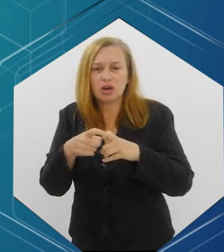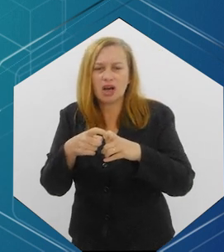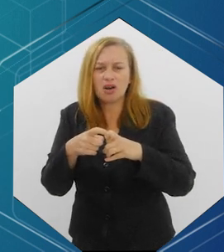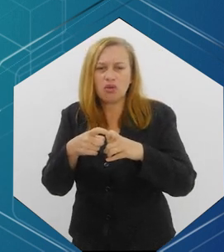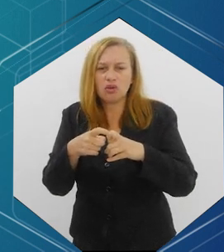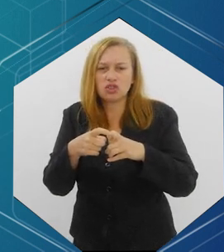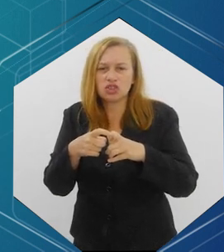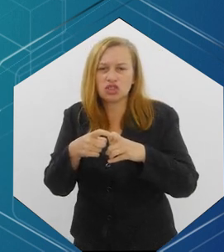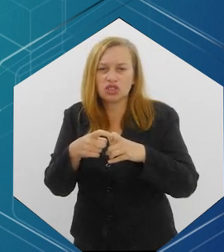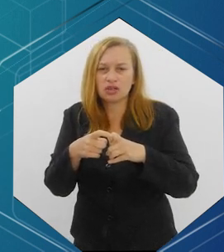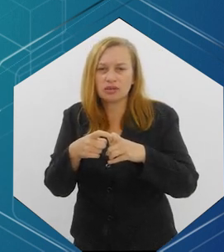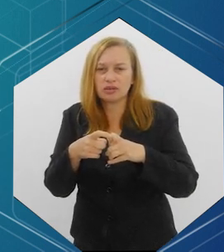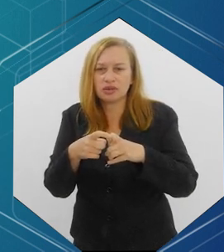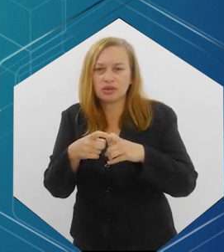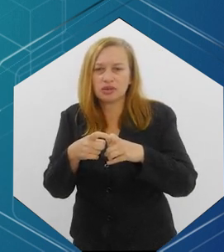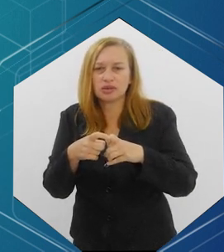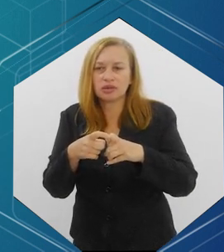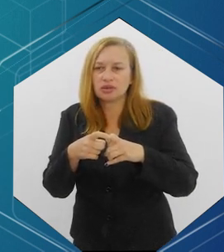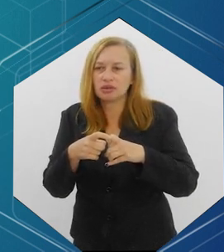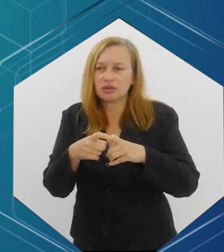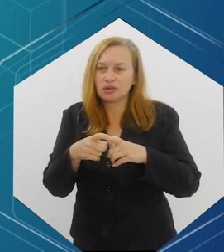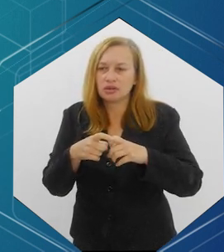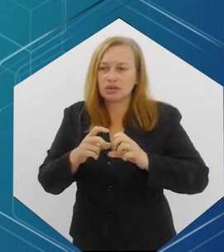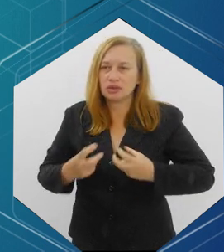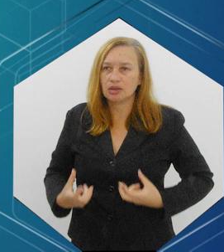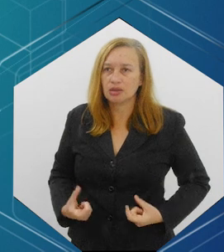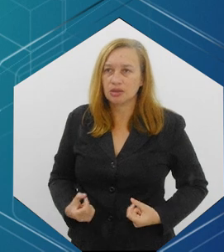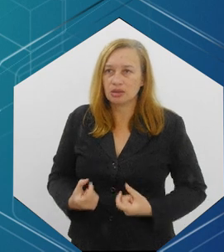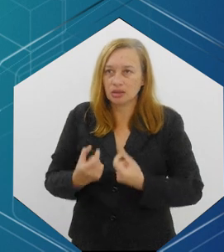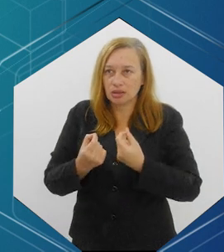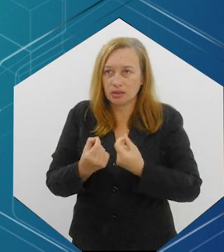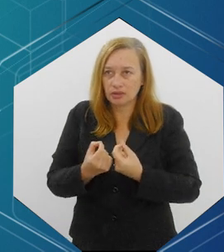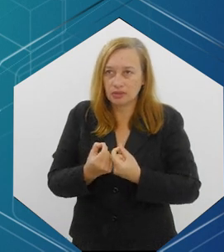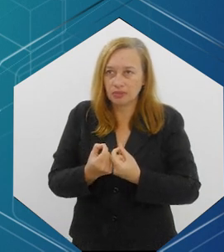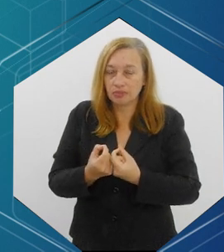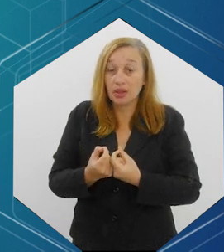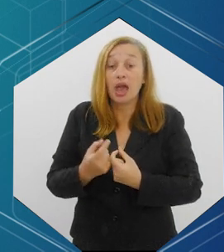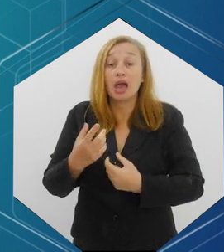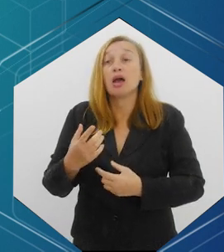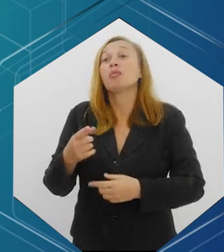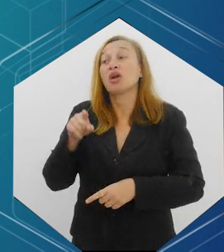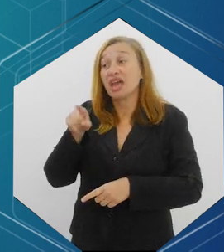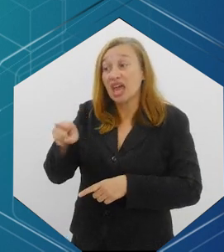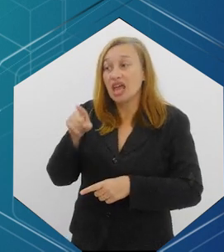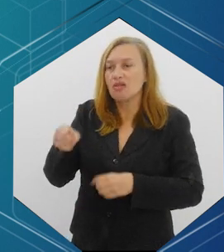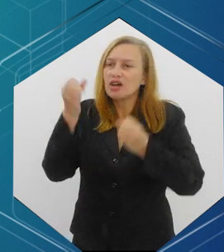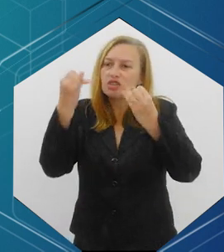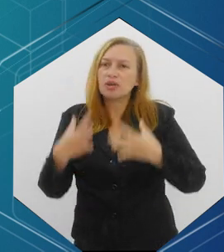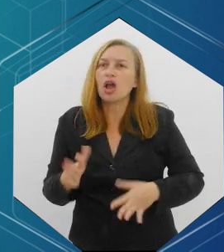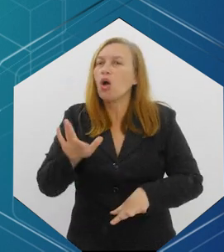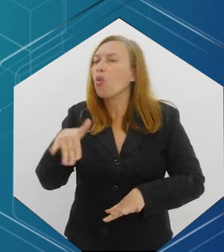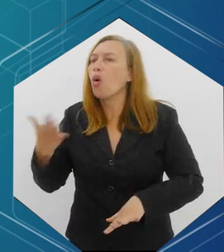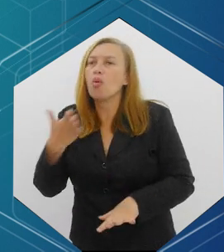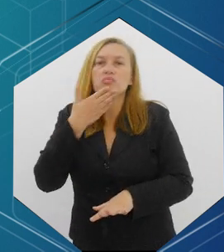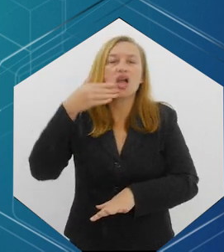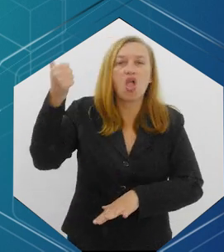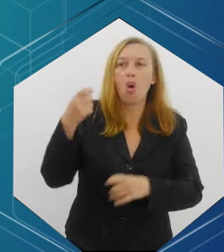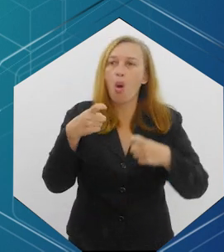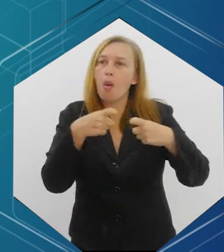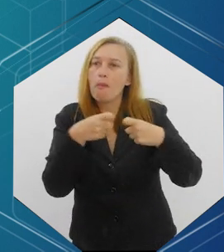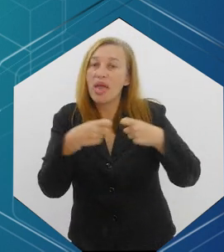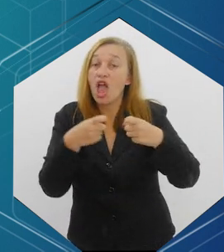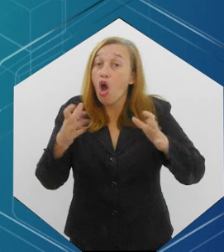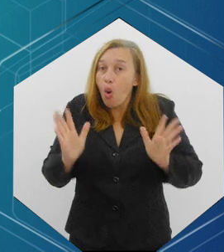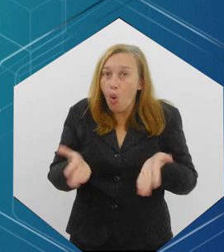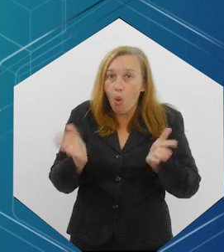colega que ele vai saber indicar até mesmo a melhor meia, qual a melhor compressão para esse paciente. Porque hoje,